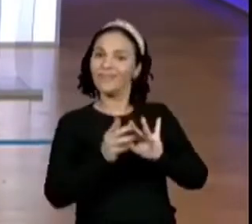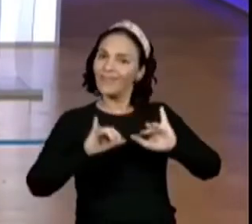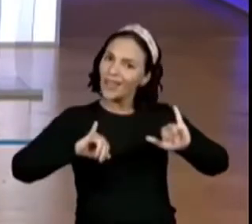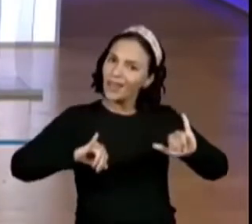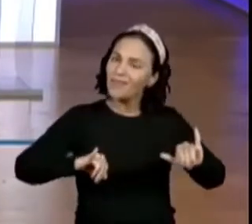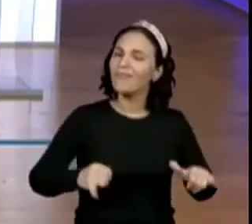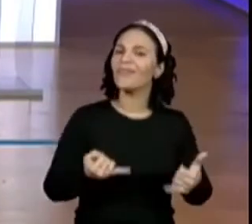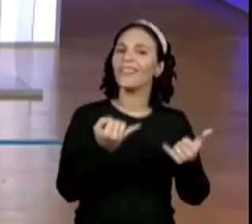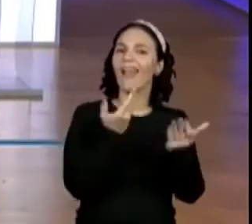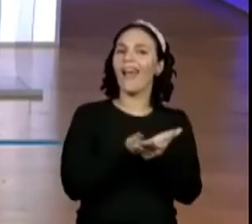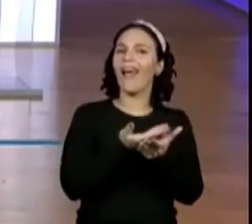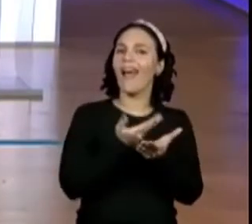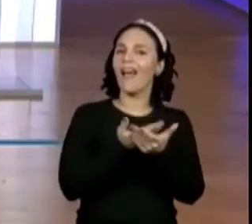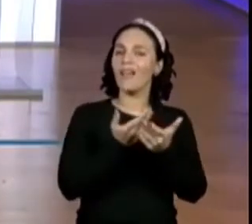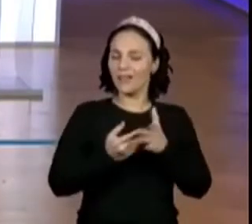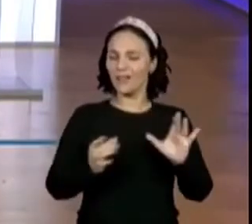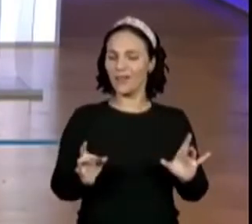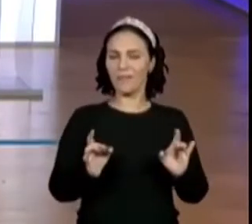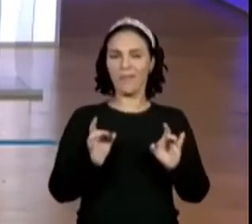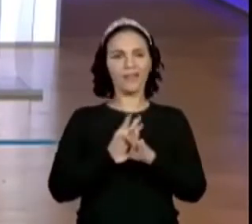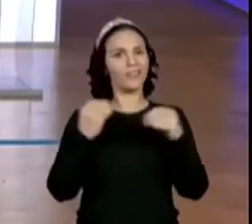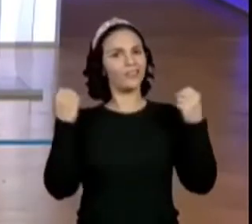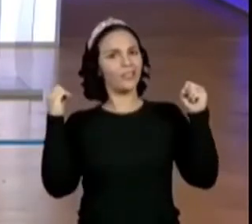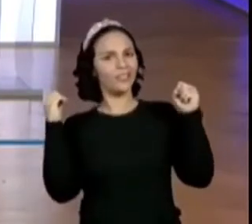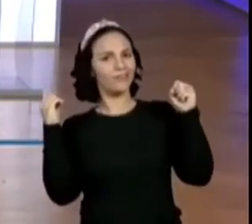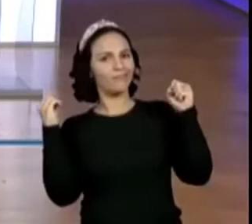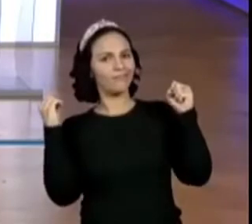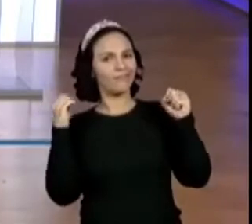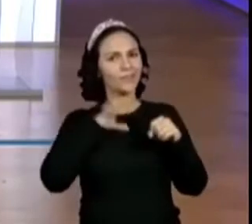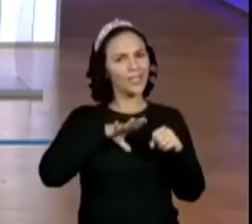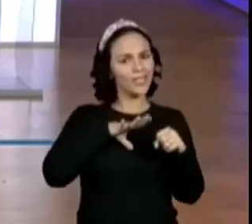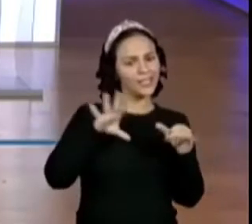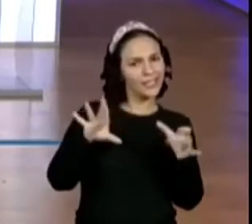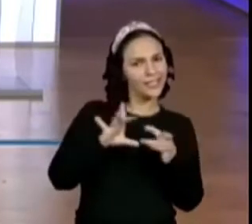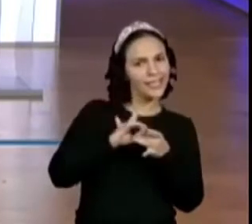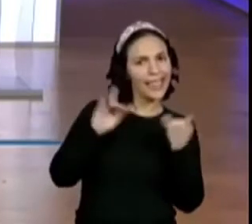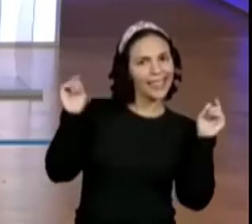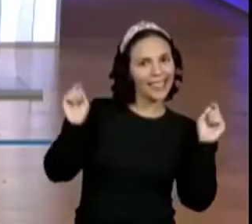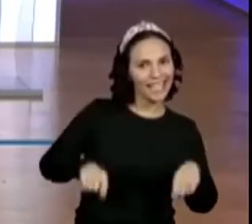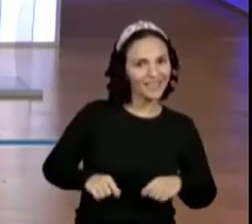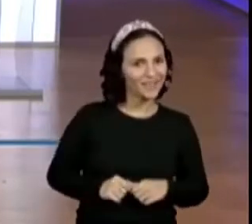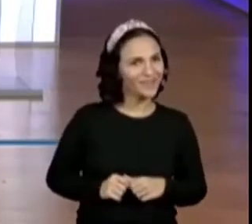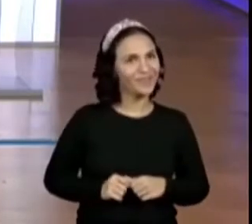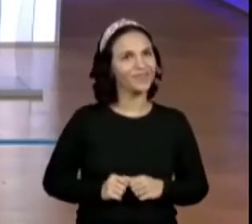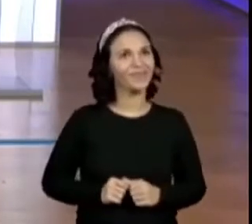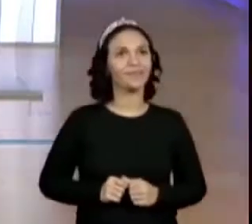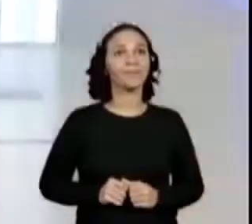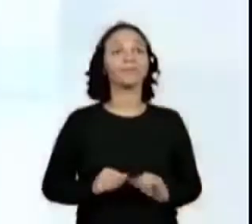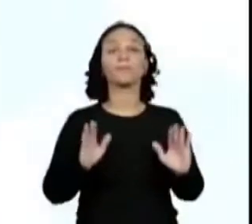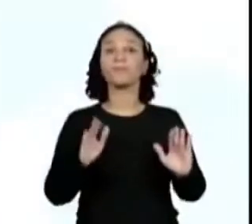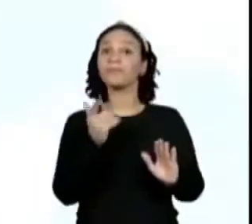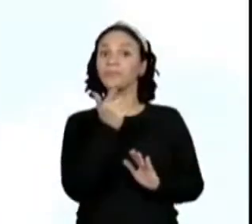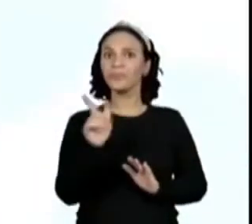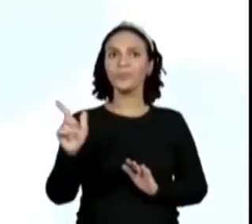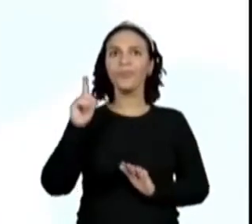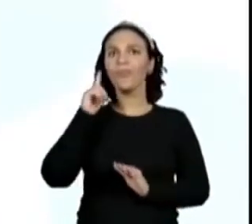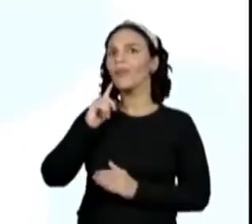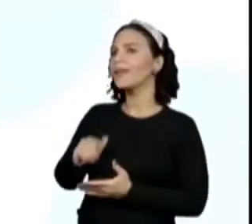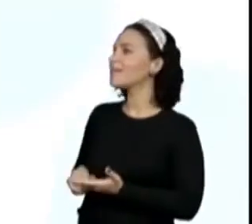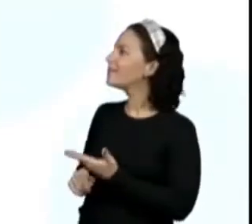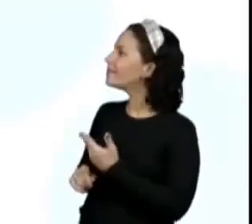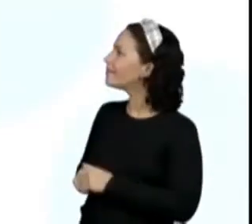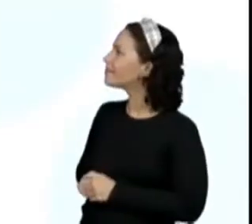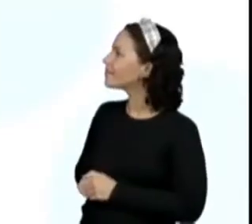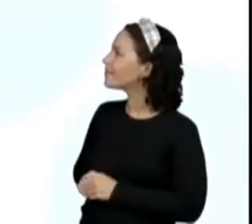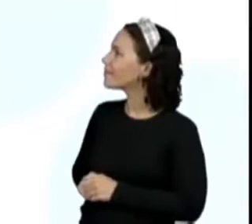transformar numa aula mais completinha, educação física com língua portuguesa. Não? Então, olha só, mais um personagem dizendo para nós assim,